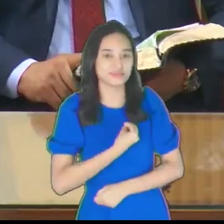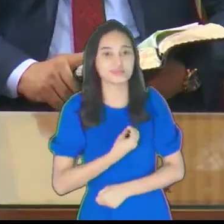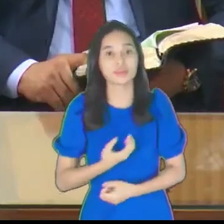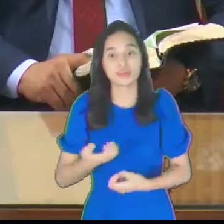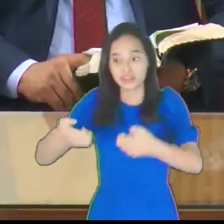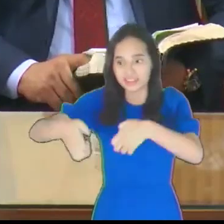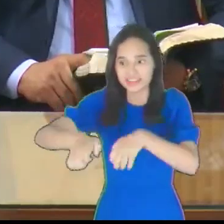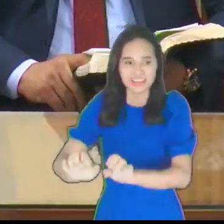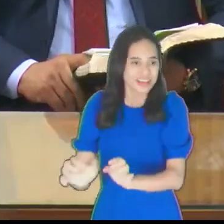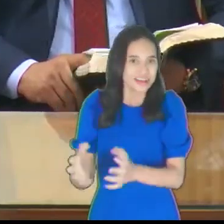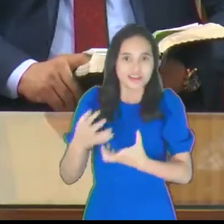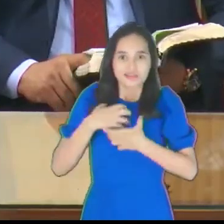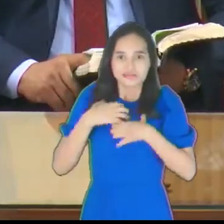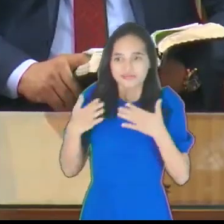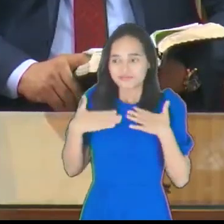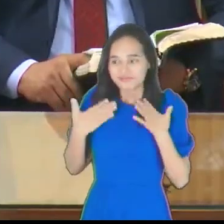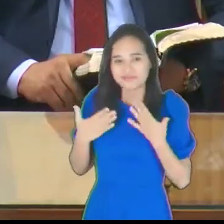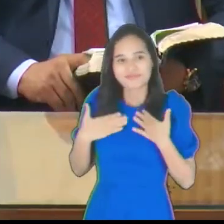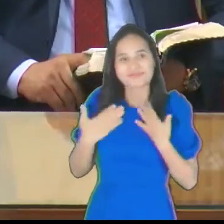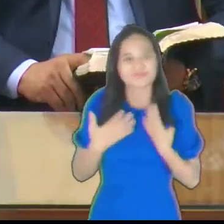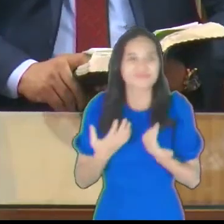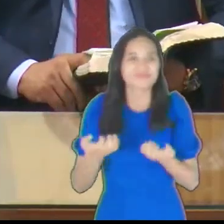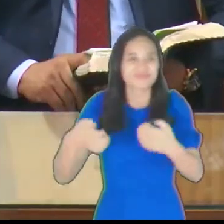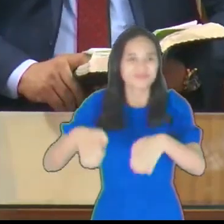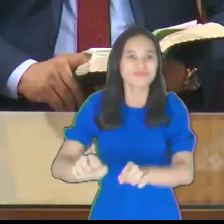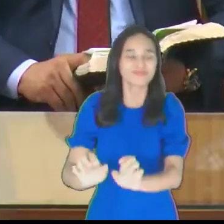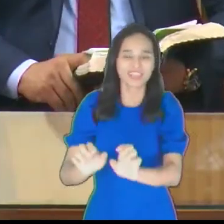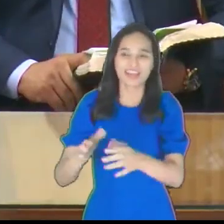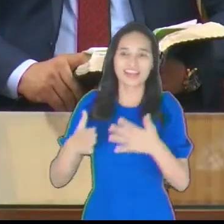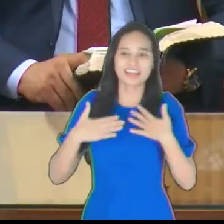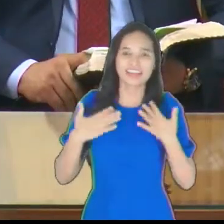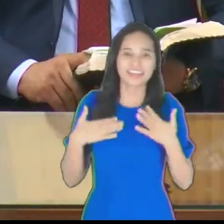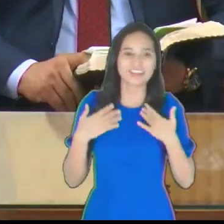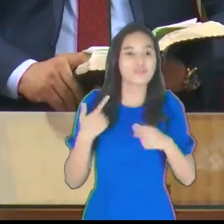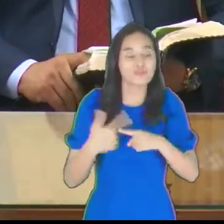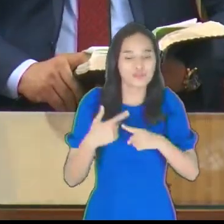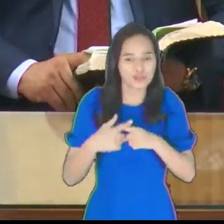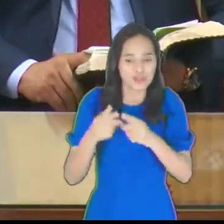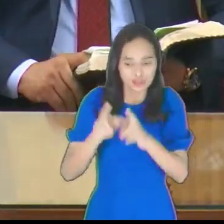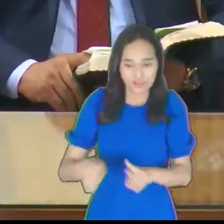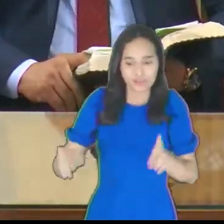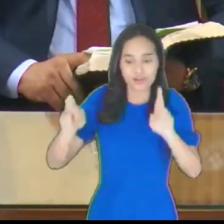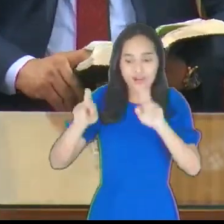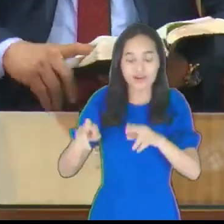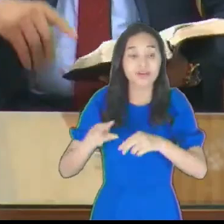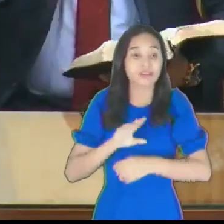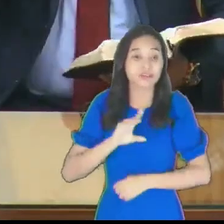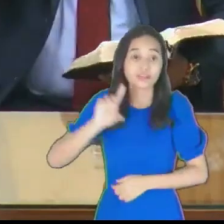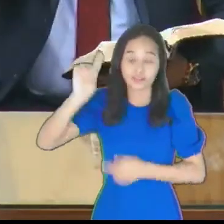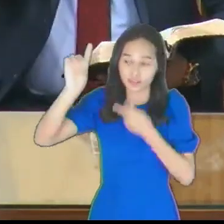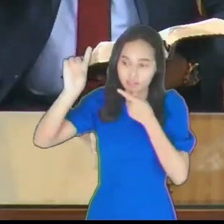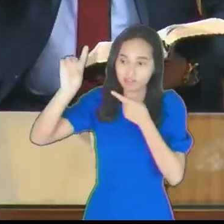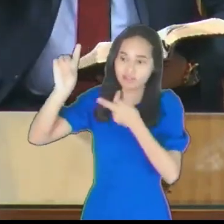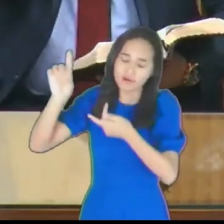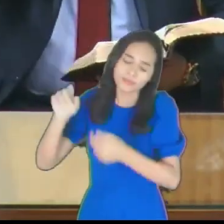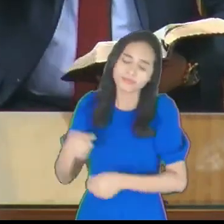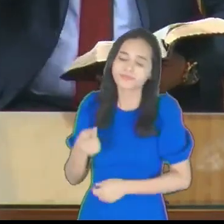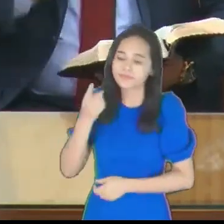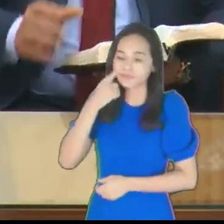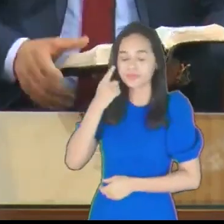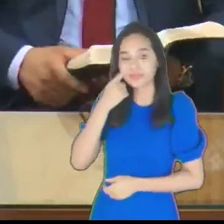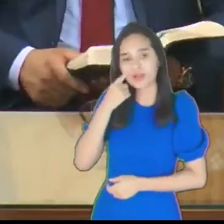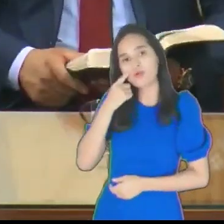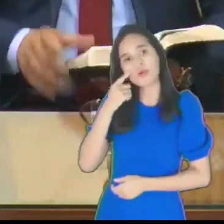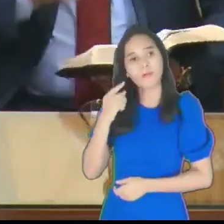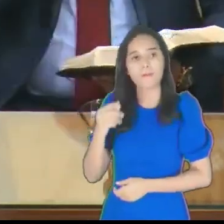ficou contente. Ezequias ficou alegre. Foi restaurado. Deus disse: olha, passa uma pasta de figo. Irmão, por